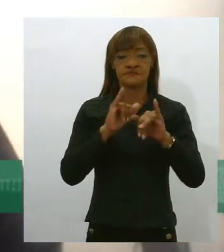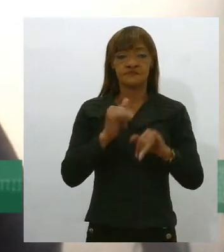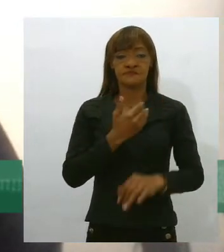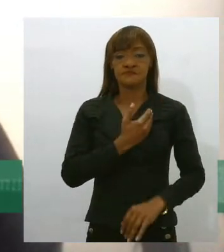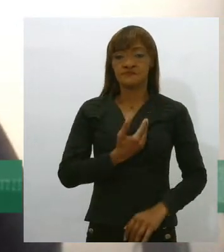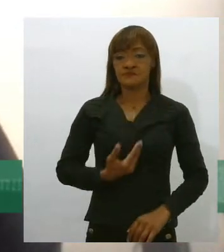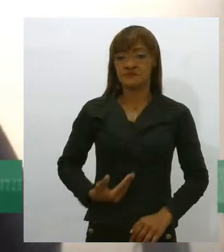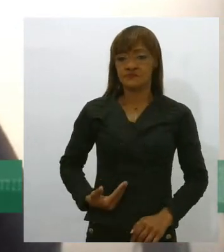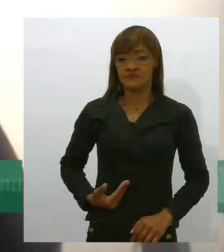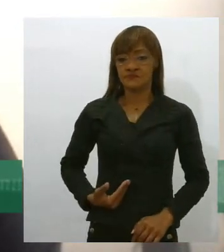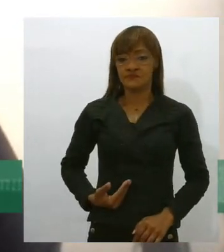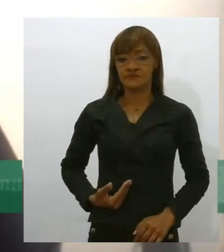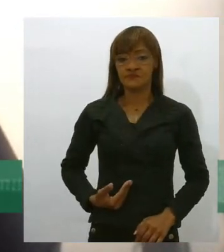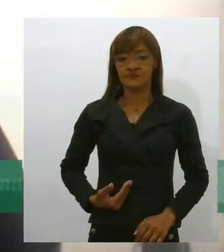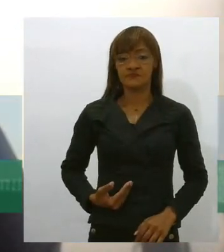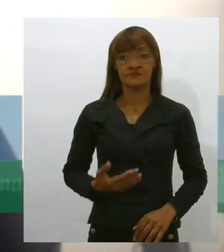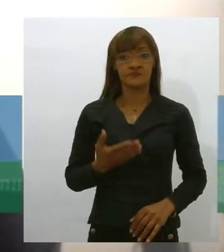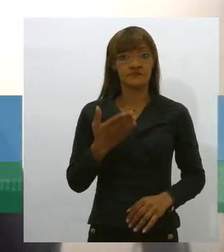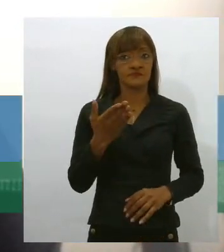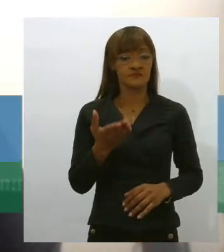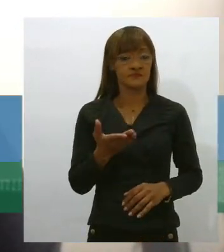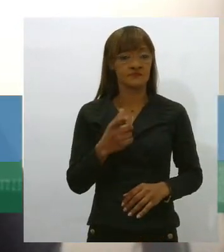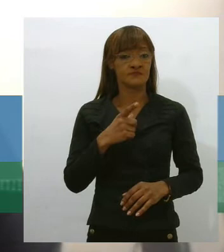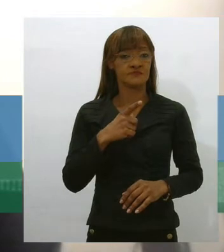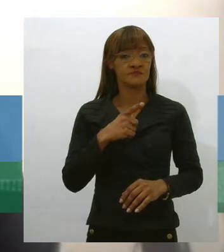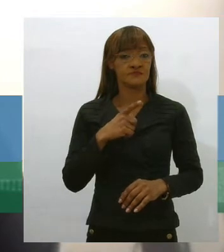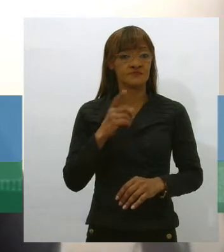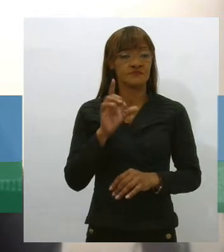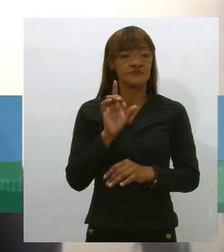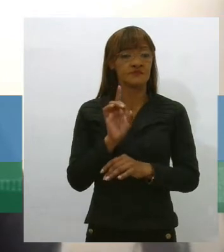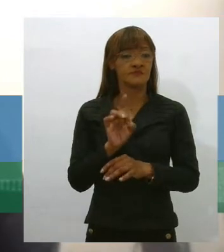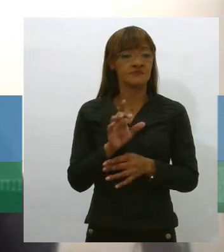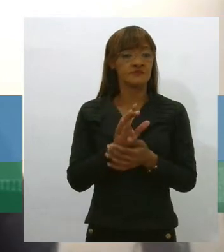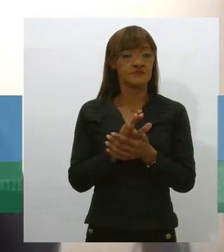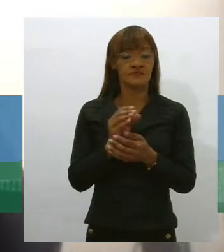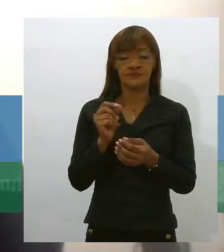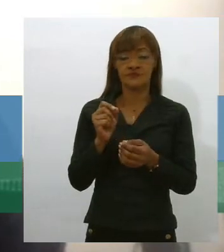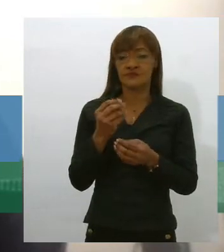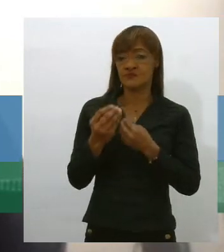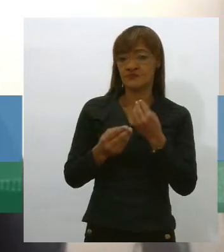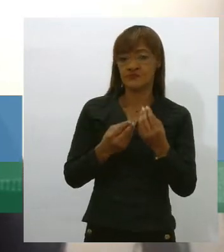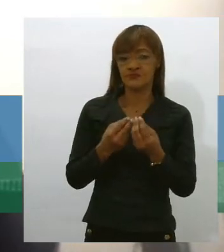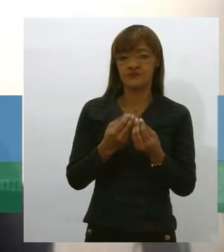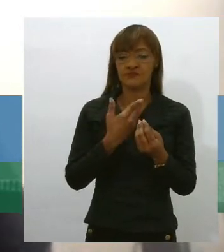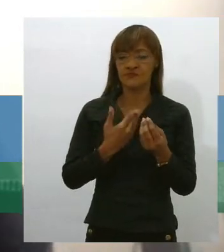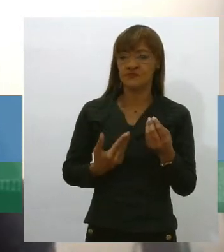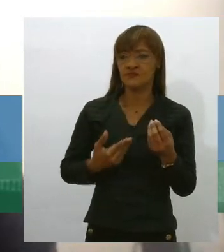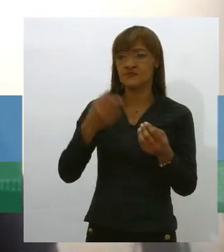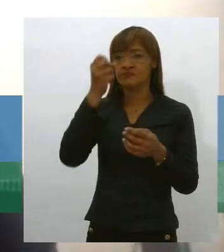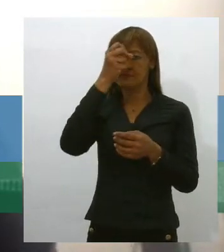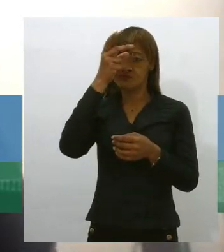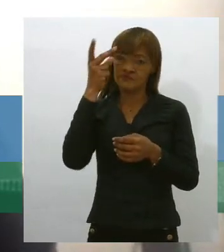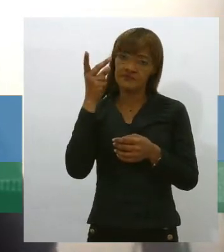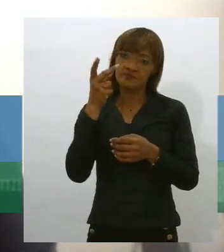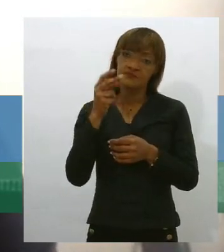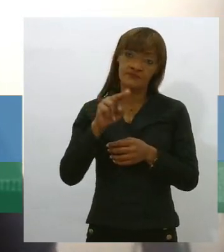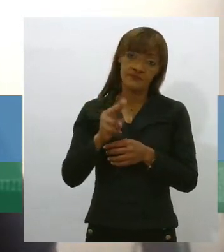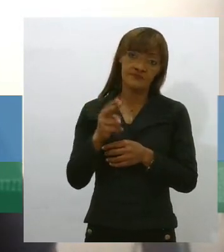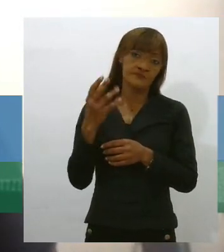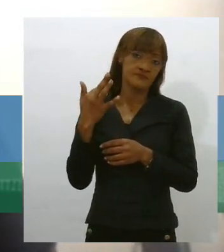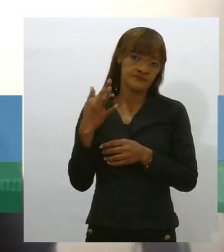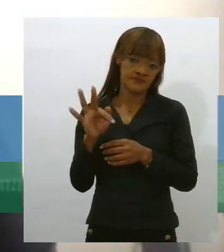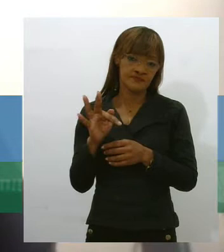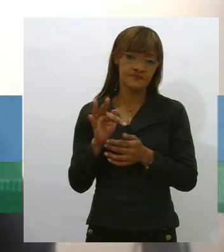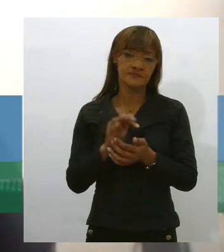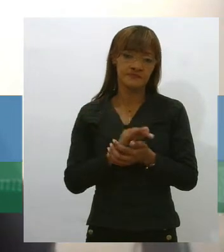quando você pega a publicidade chamar o governo seja ele Municipal estadual ou federal você